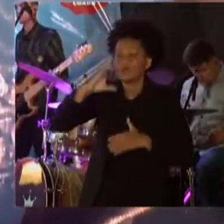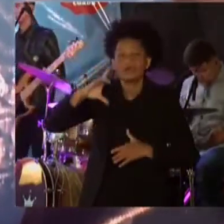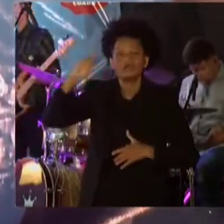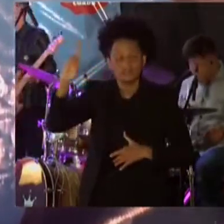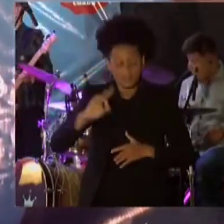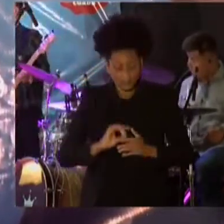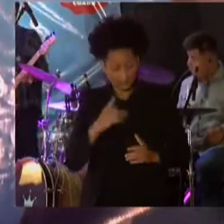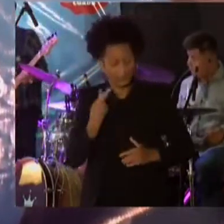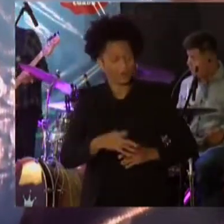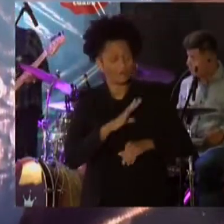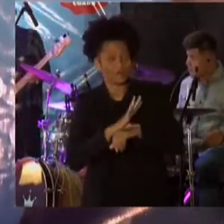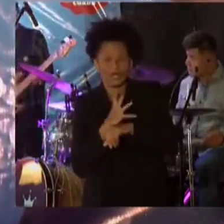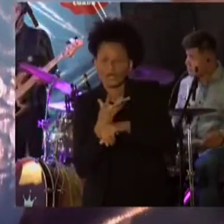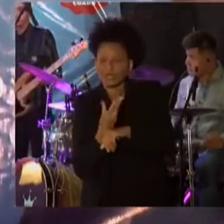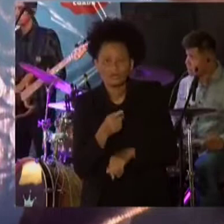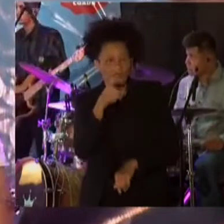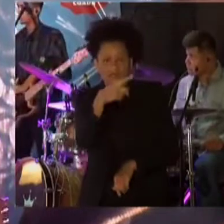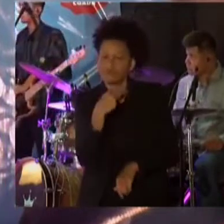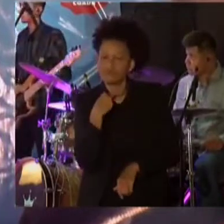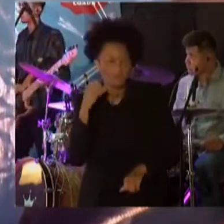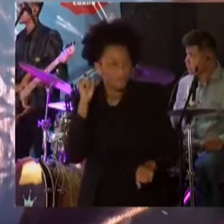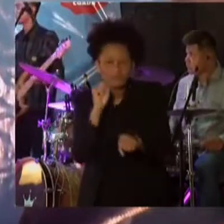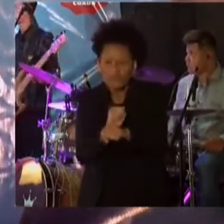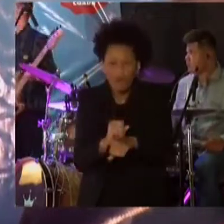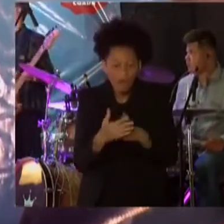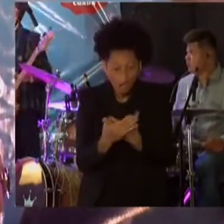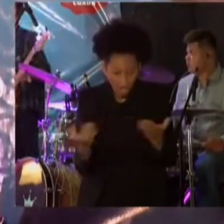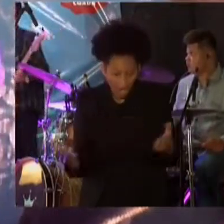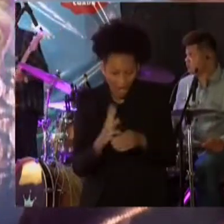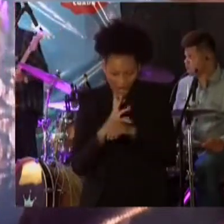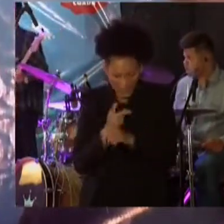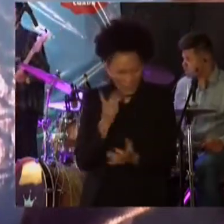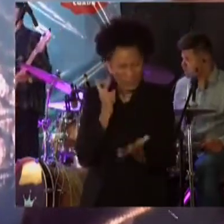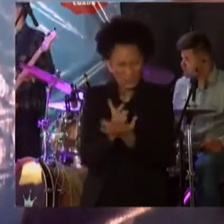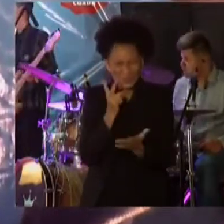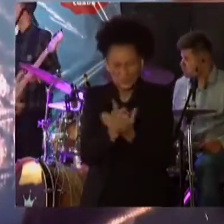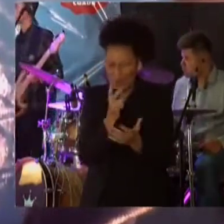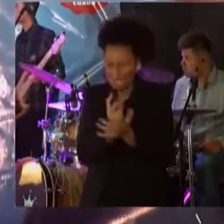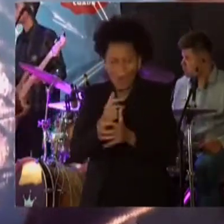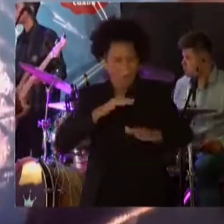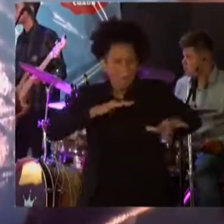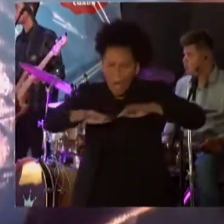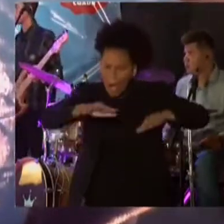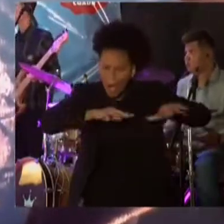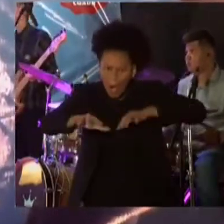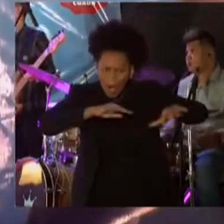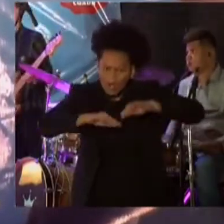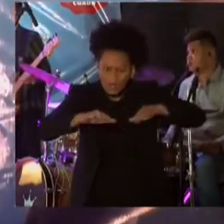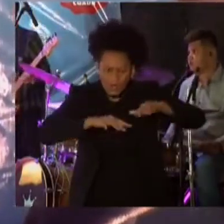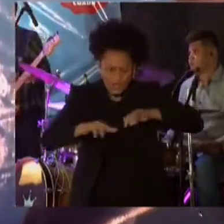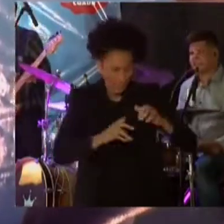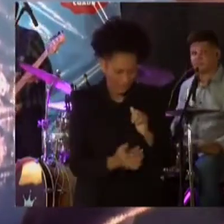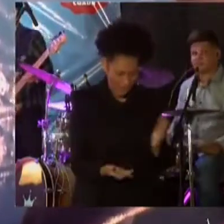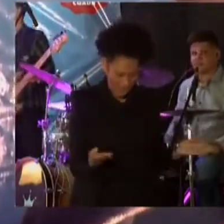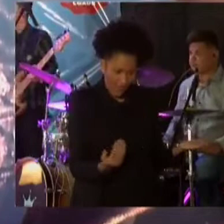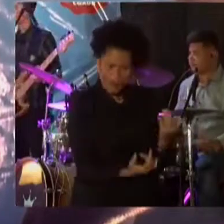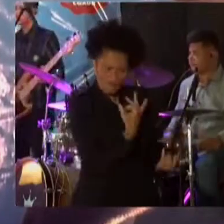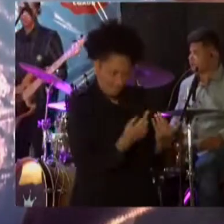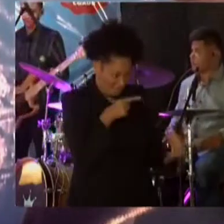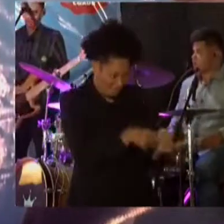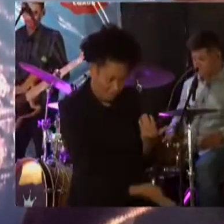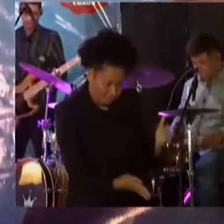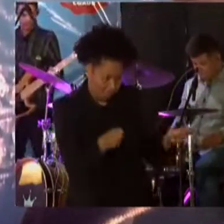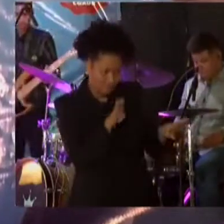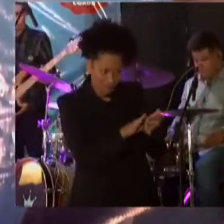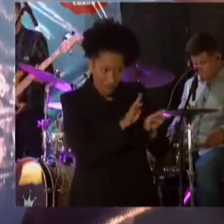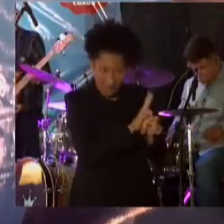nossa igreja. Você não pode parar. A igreja está em constante movimento. As portas do inferno não